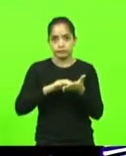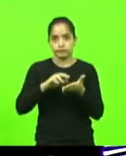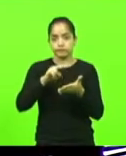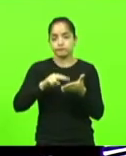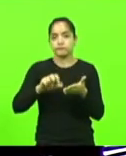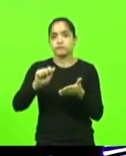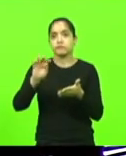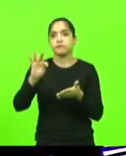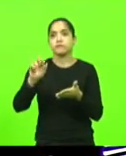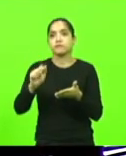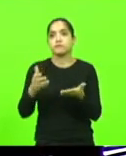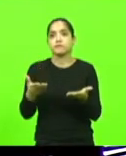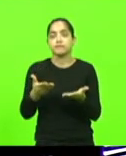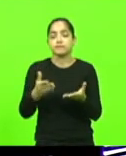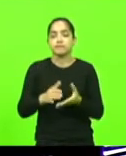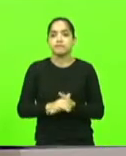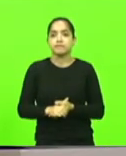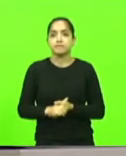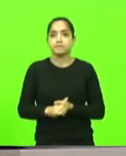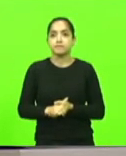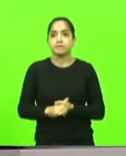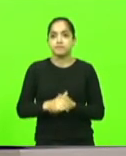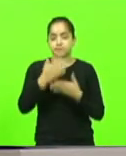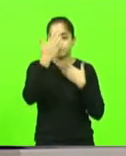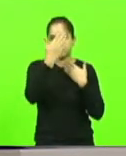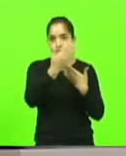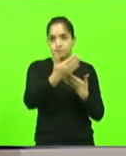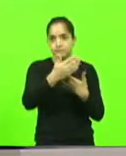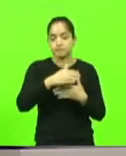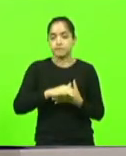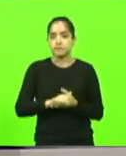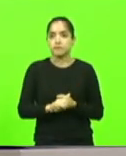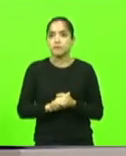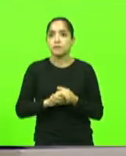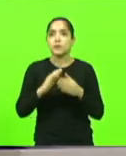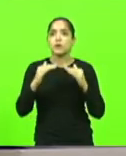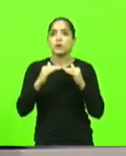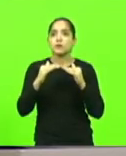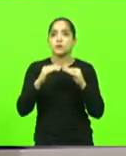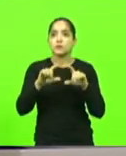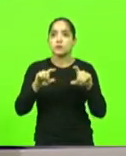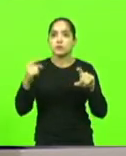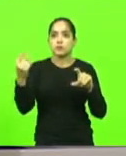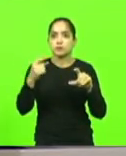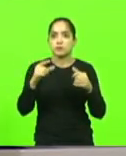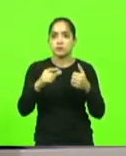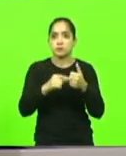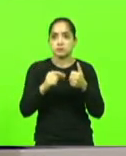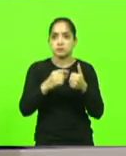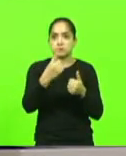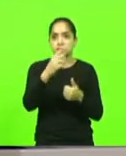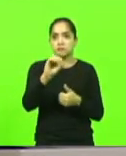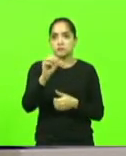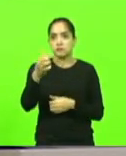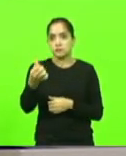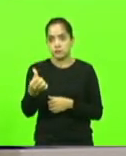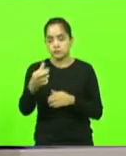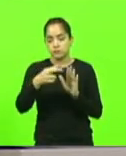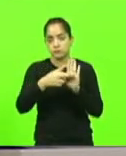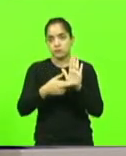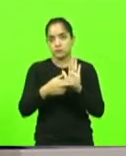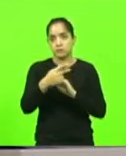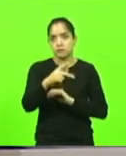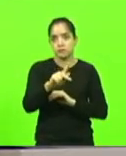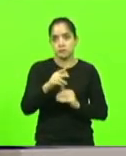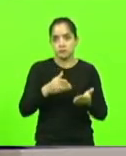ata. Era isso, senhor presidente. Obrigado, deputado Silvio. Em consonância com o parágrafo 1º do artigo 106 do Regimento Interno,